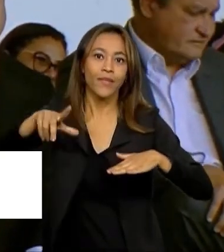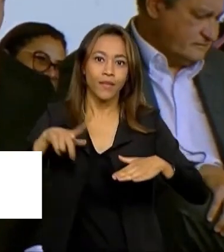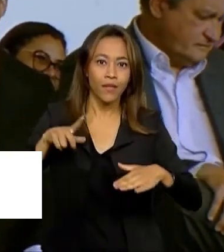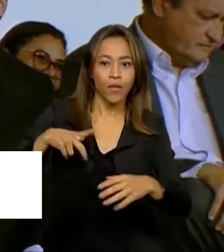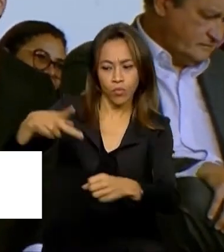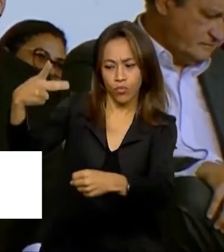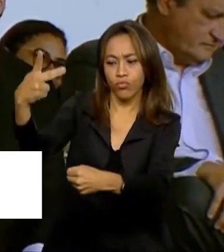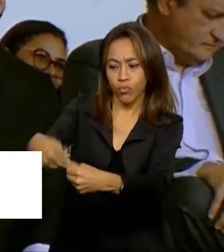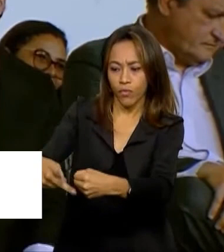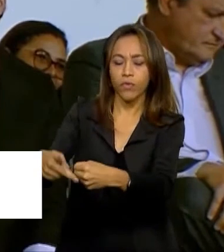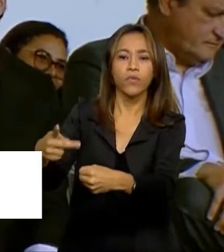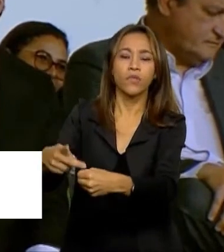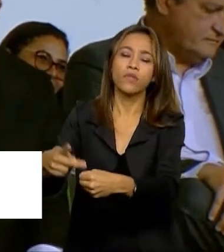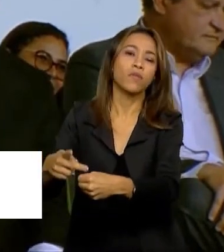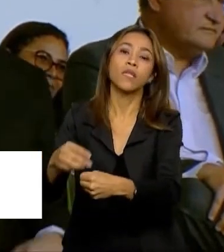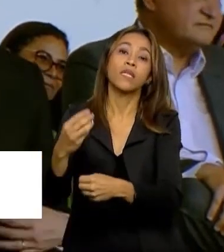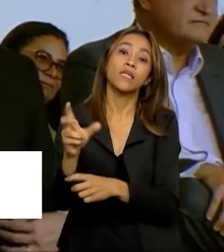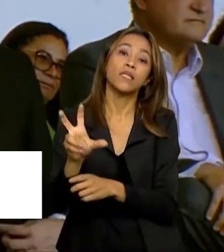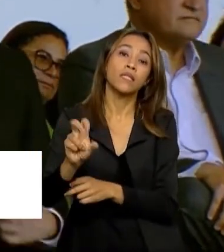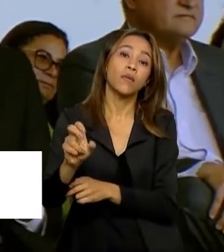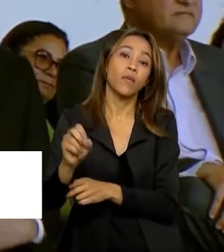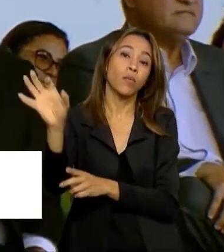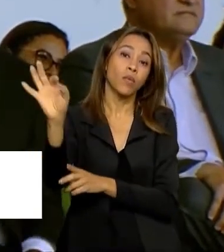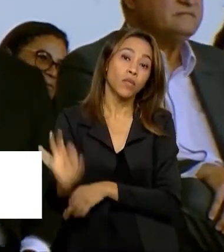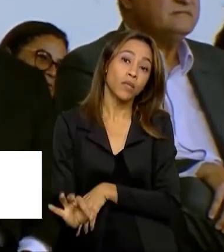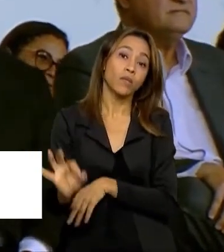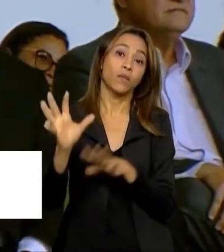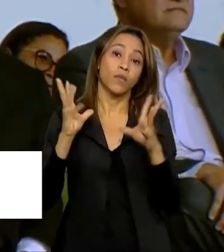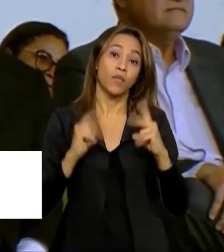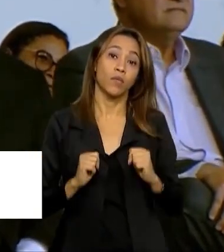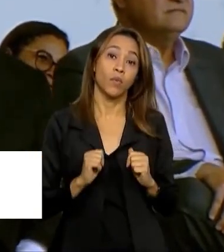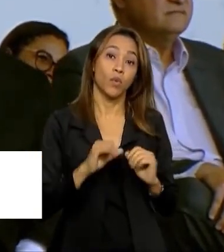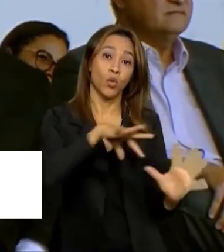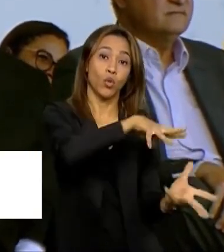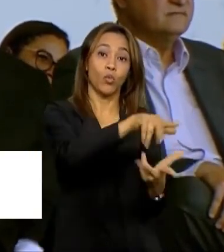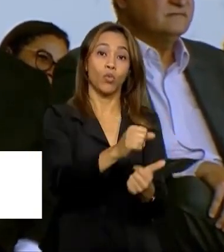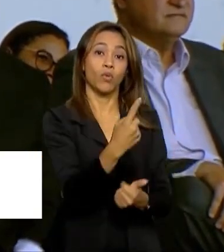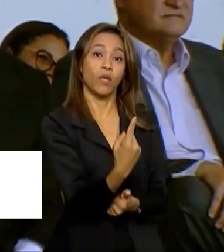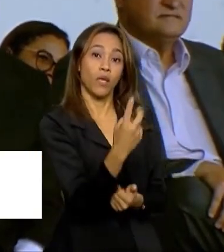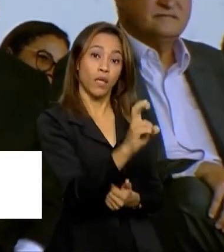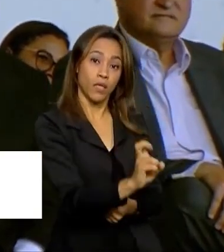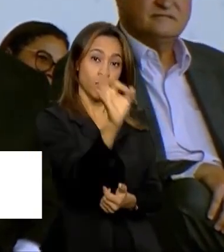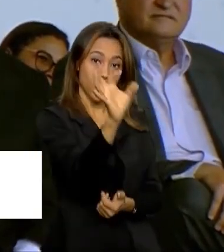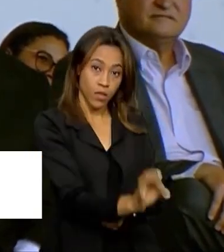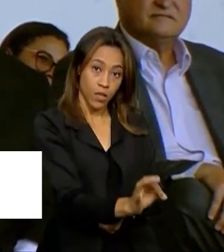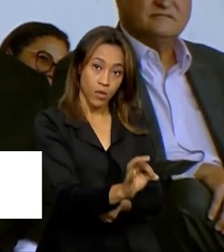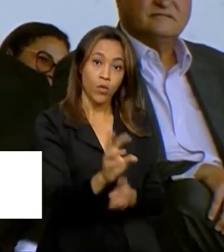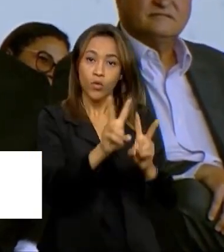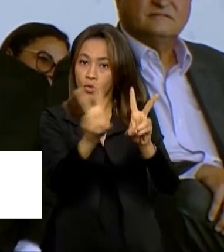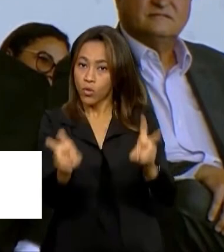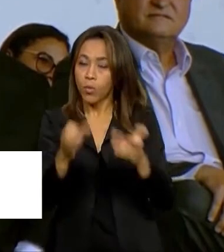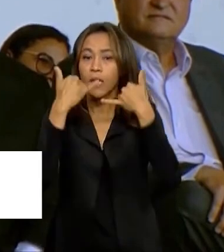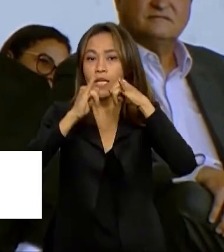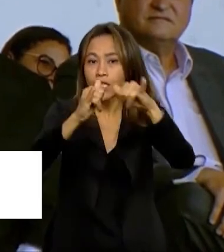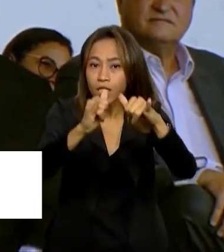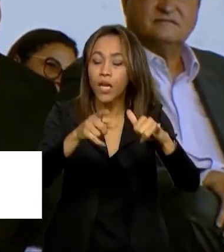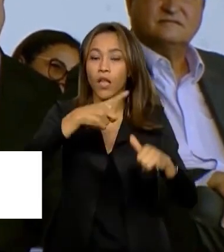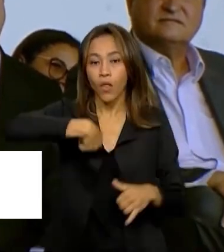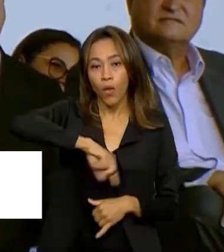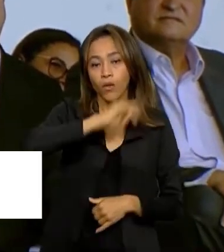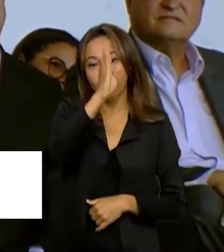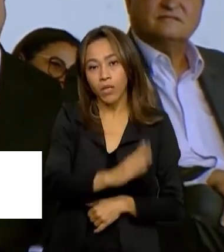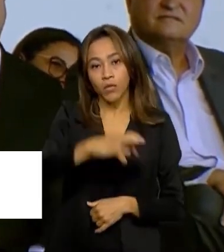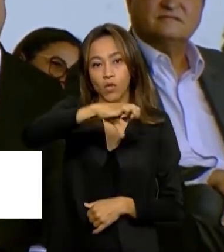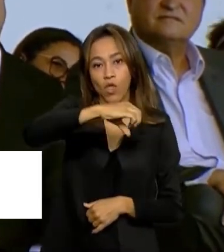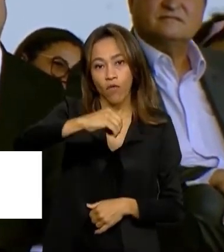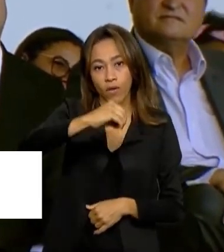combustível, nós temos 50% limpo e o mundo tem 15%. No restante da energia elétrica, nós temos 90%,